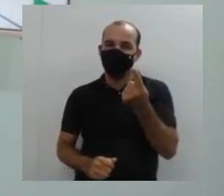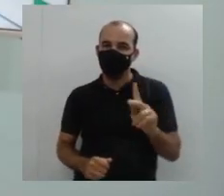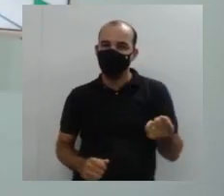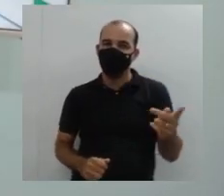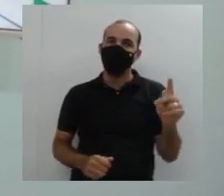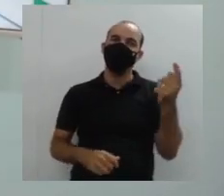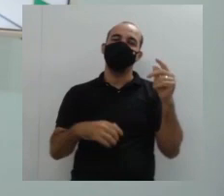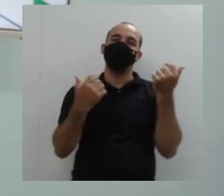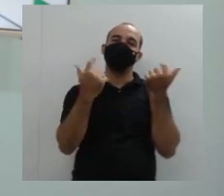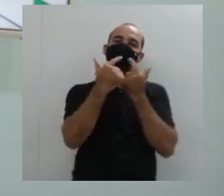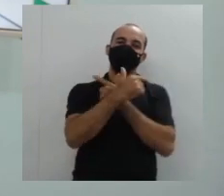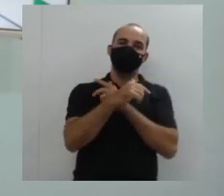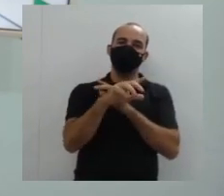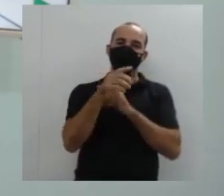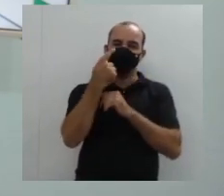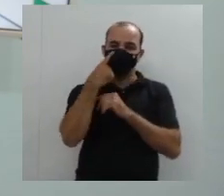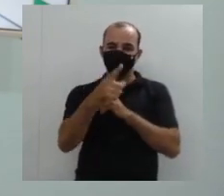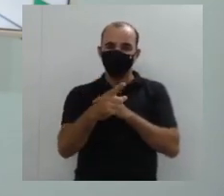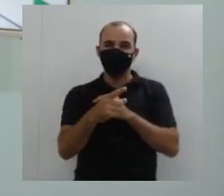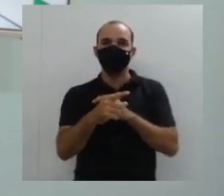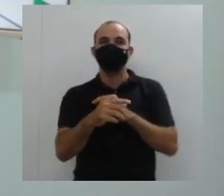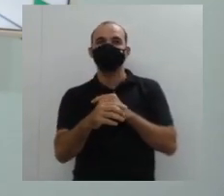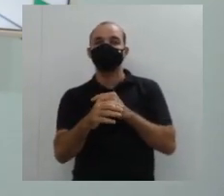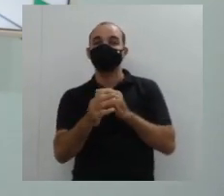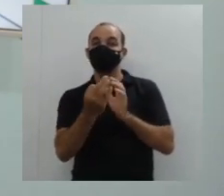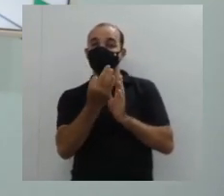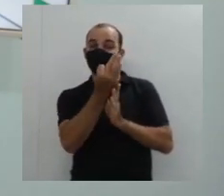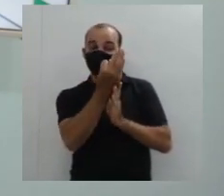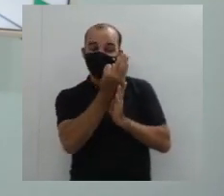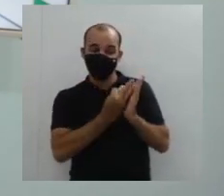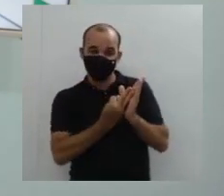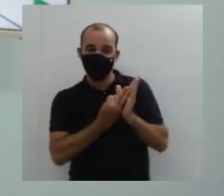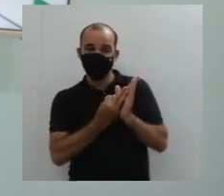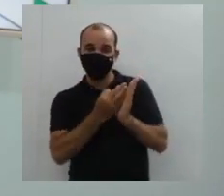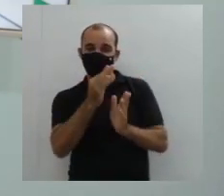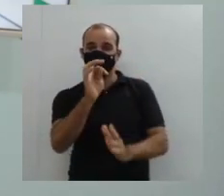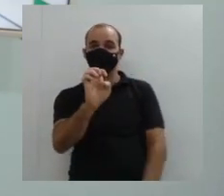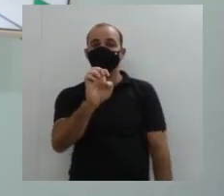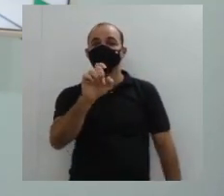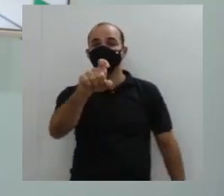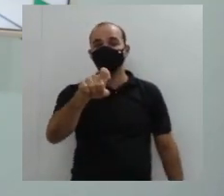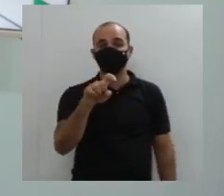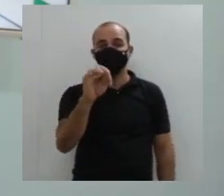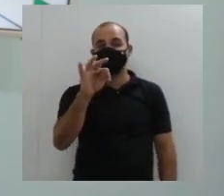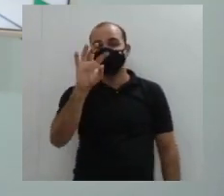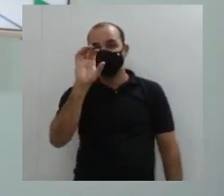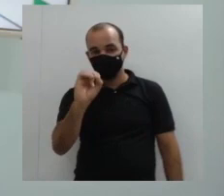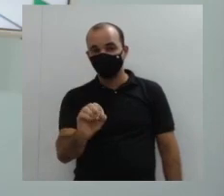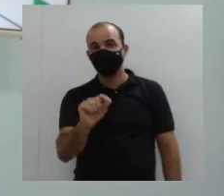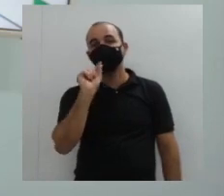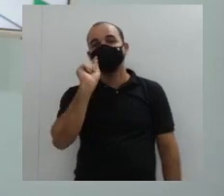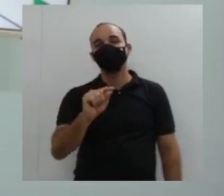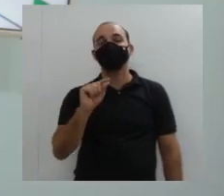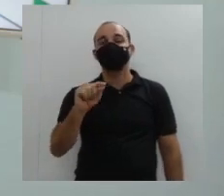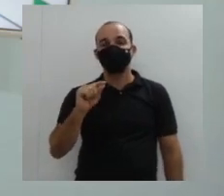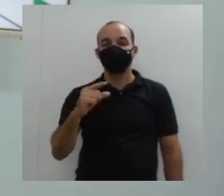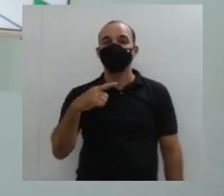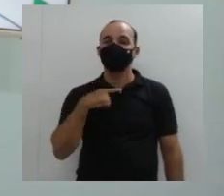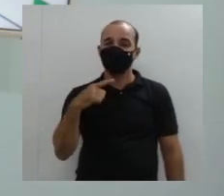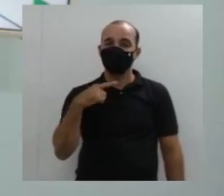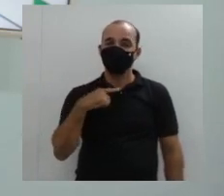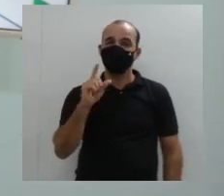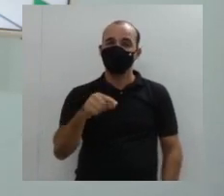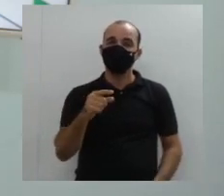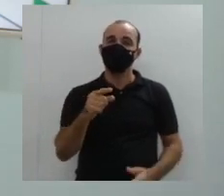da linguagem. Lembrar que quando eu falo texto, certo? Texto, aí nós temos justamente isso. É aquilo que